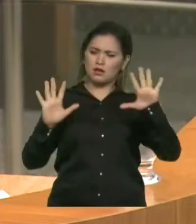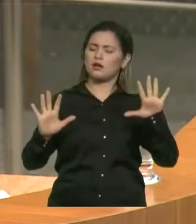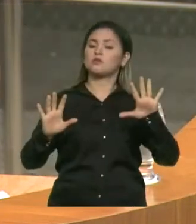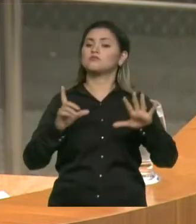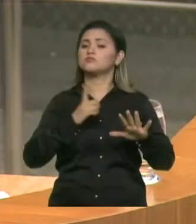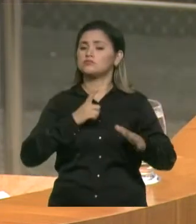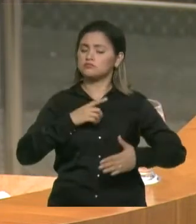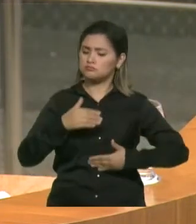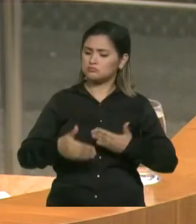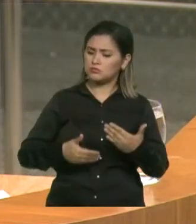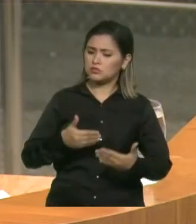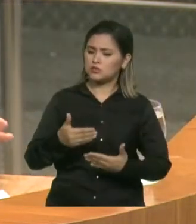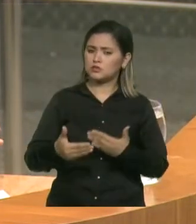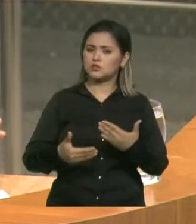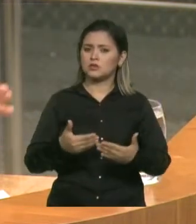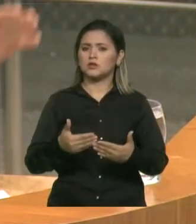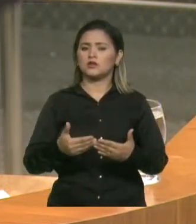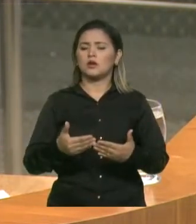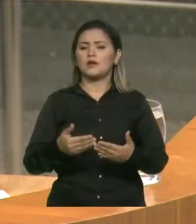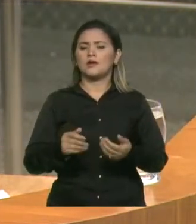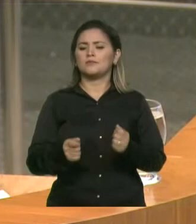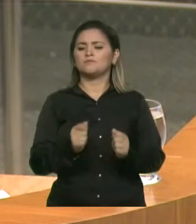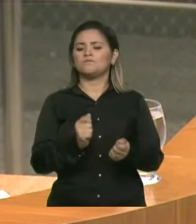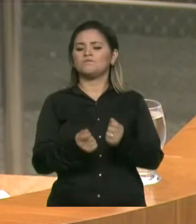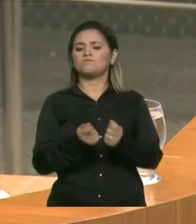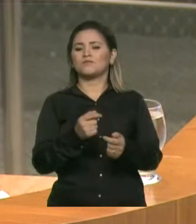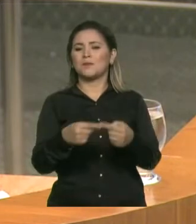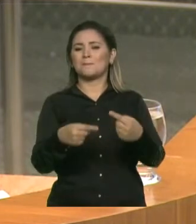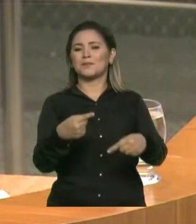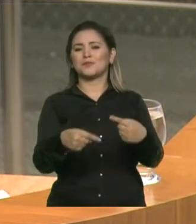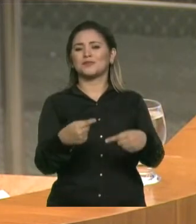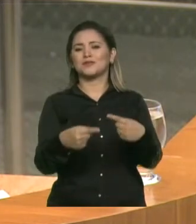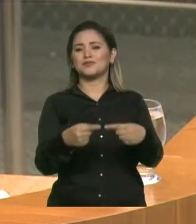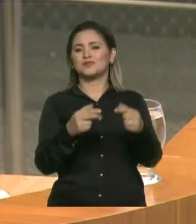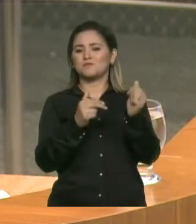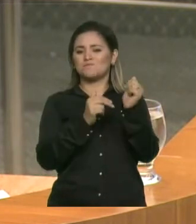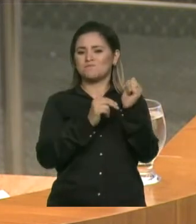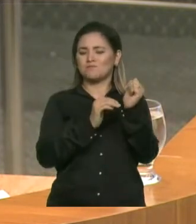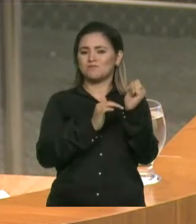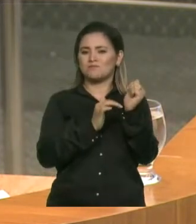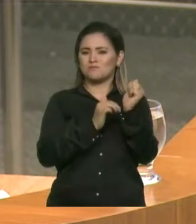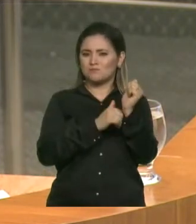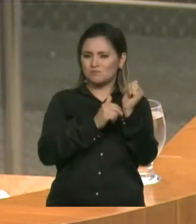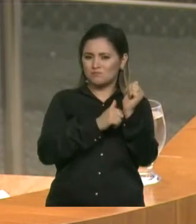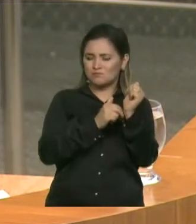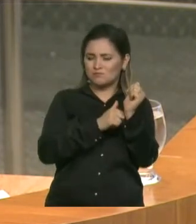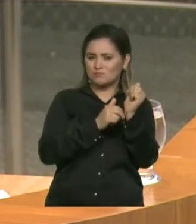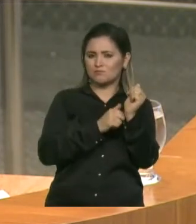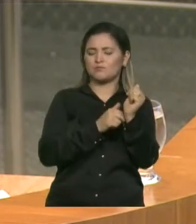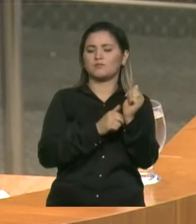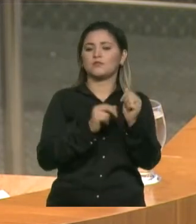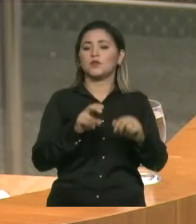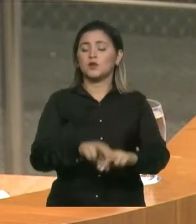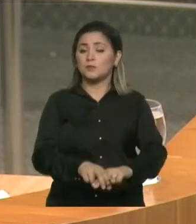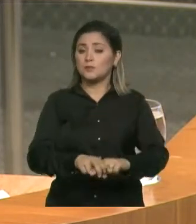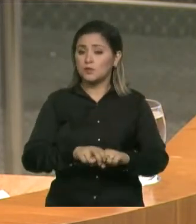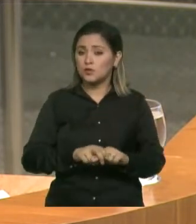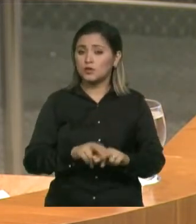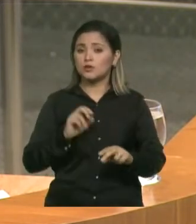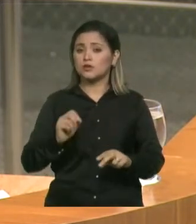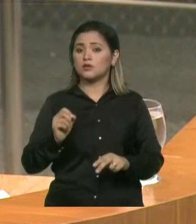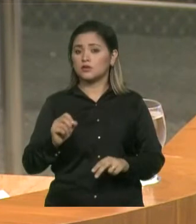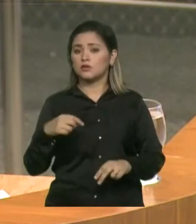processo de manipulação política. É por isso que continuamos na luta liberdade do presidente